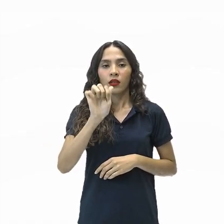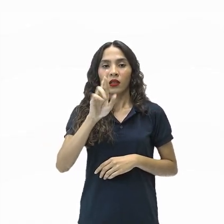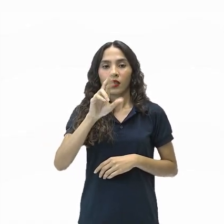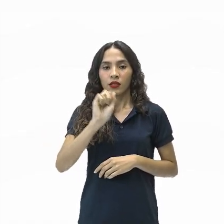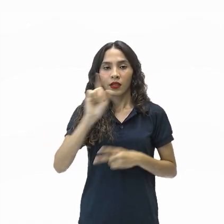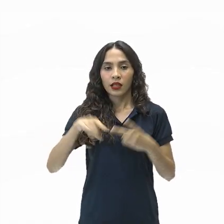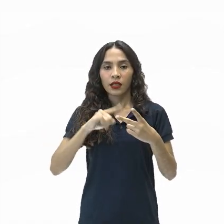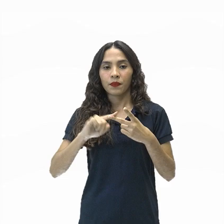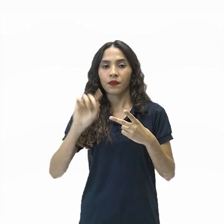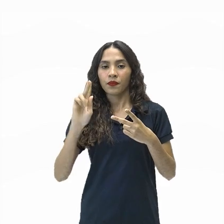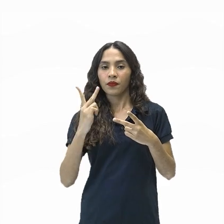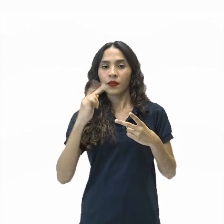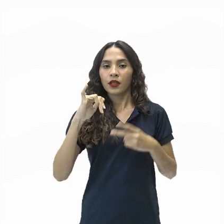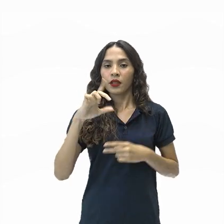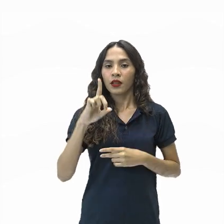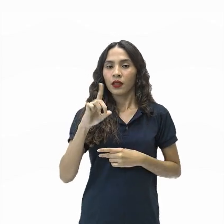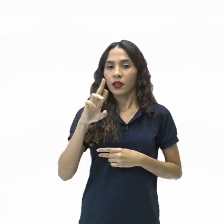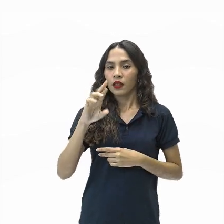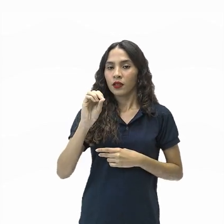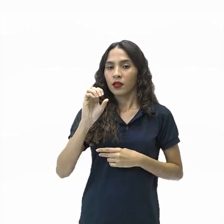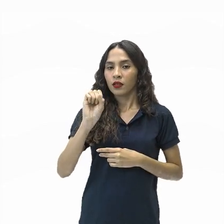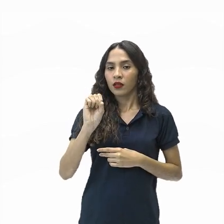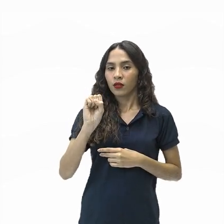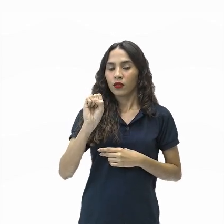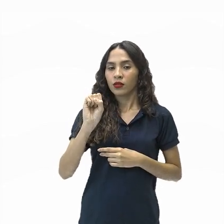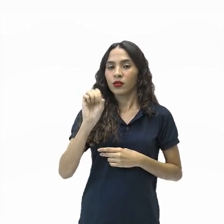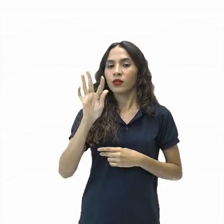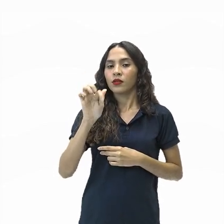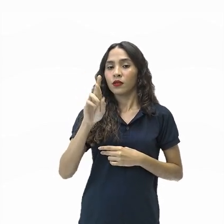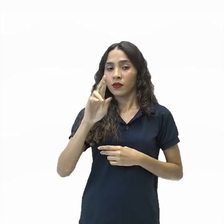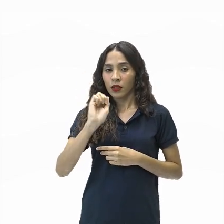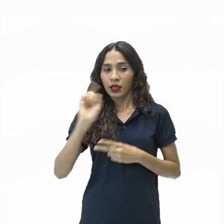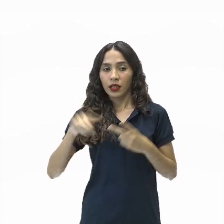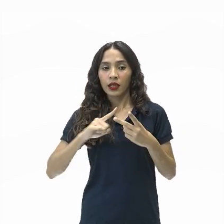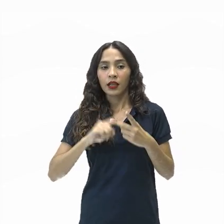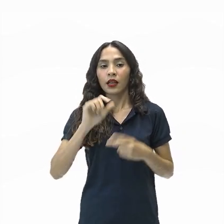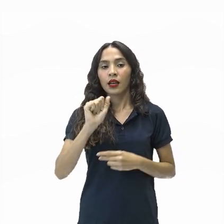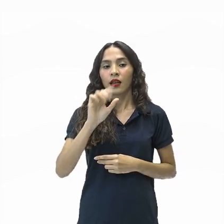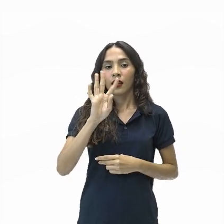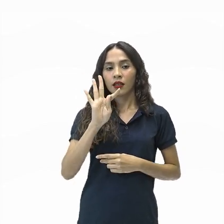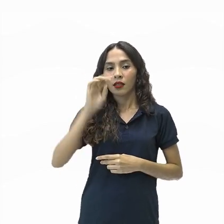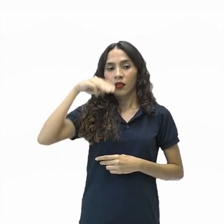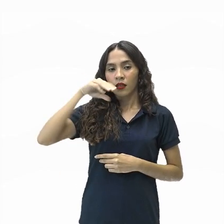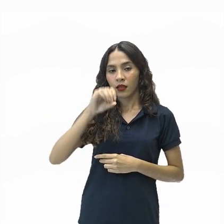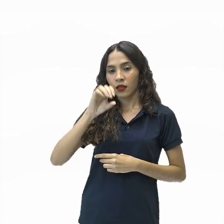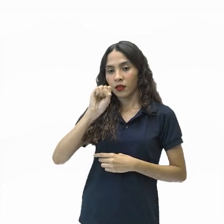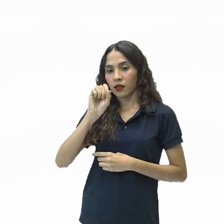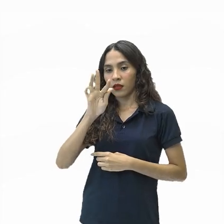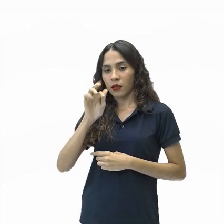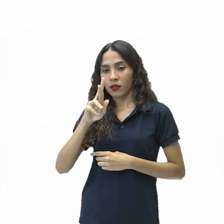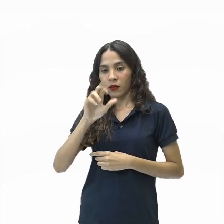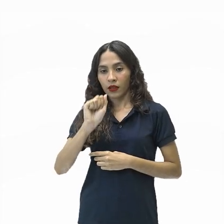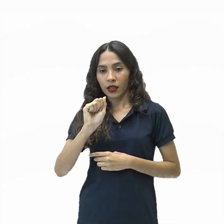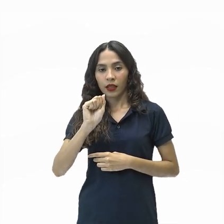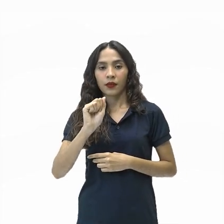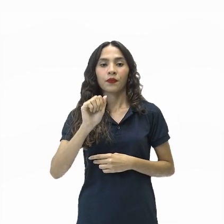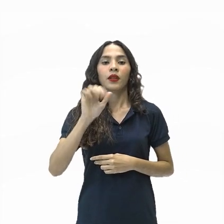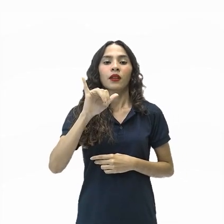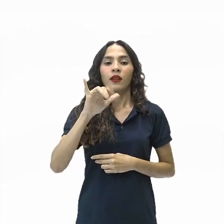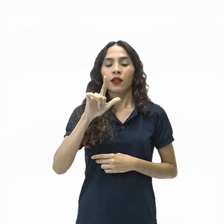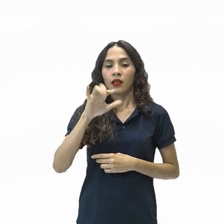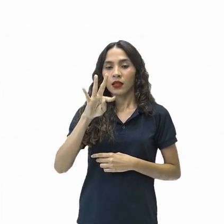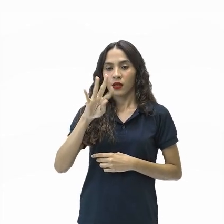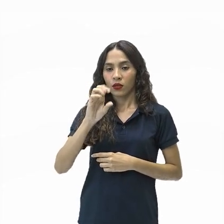hidrosfera, atmosfera e litosfera. Para a gente representar ali esse meio, vamos observar uma